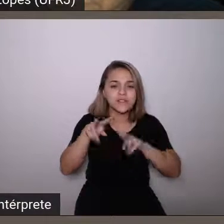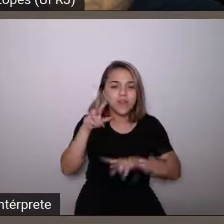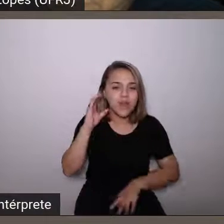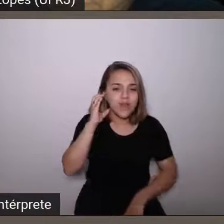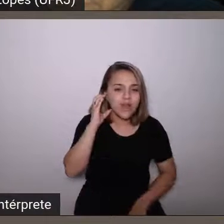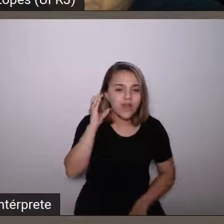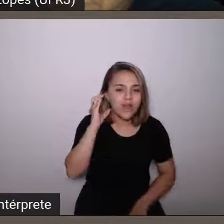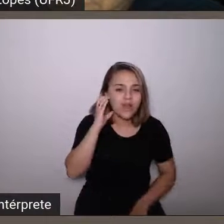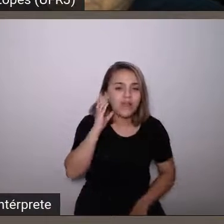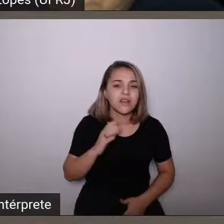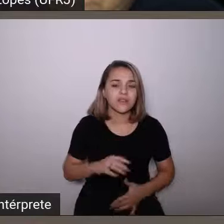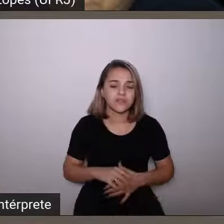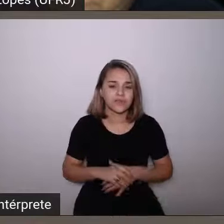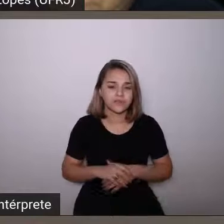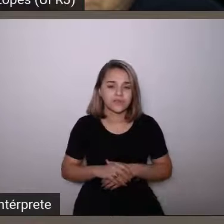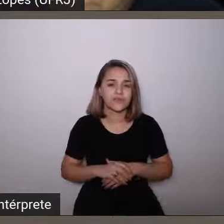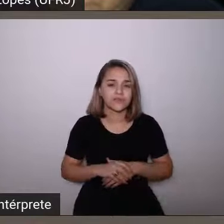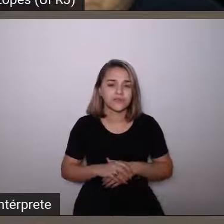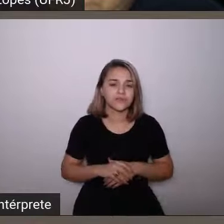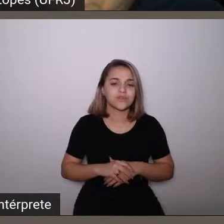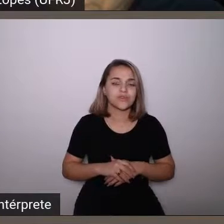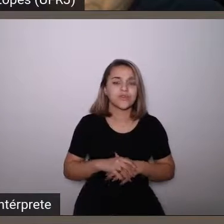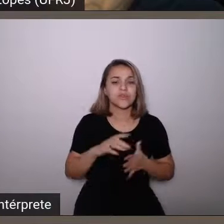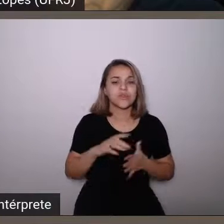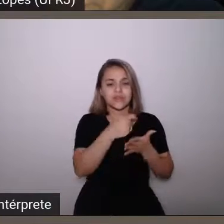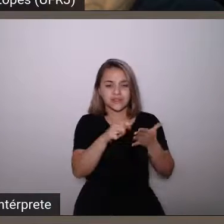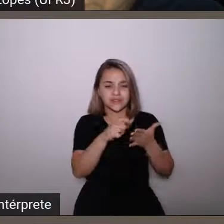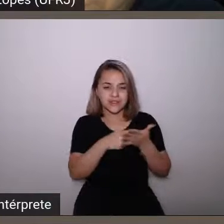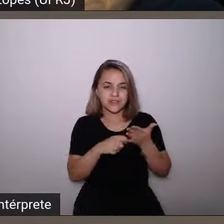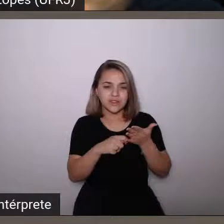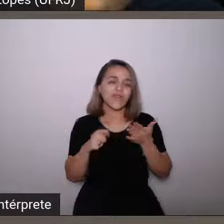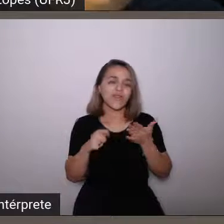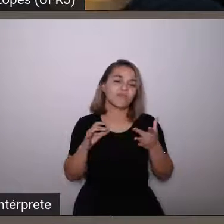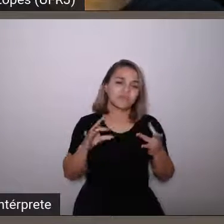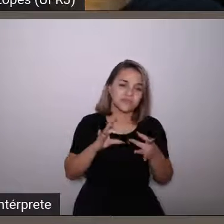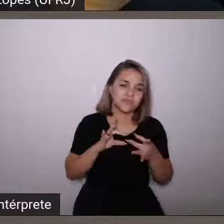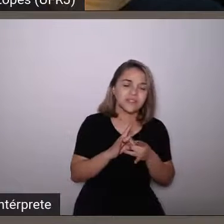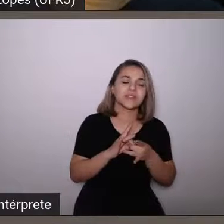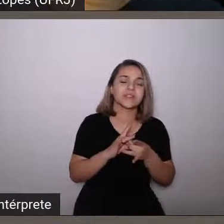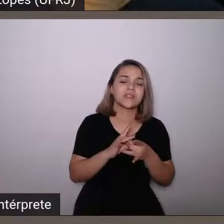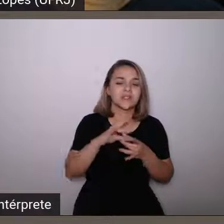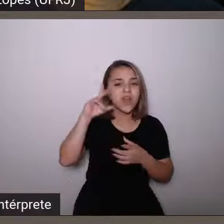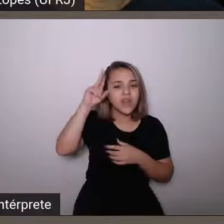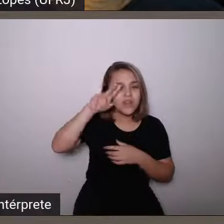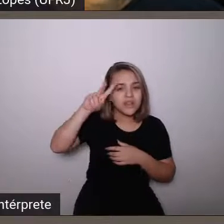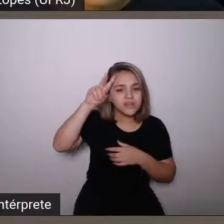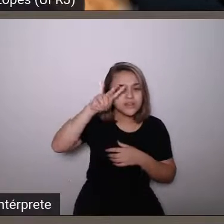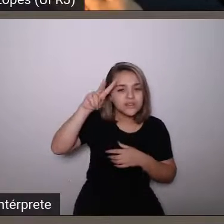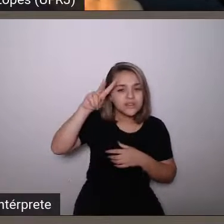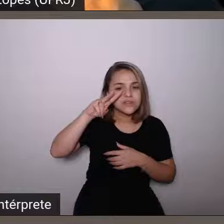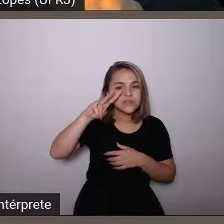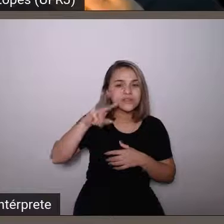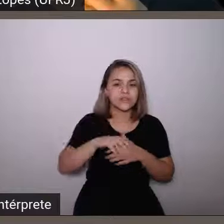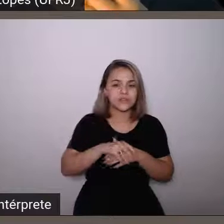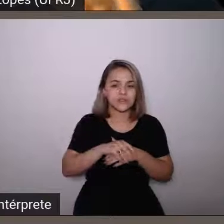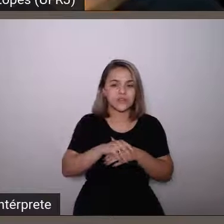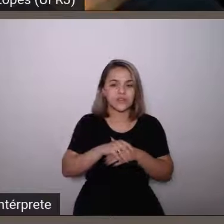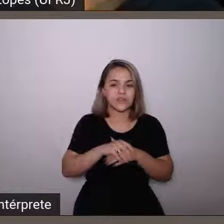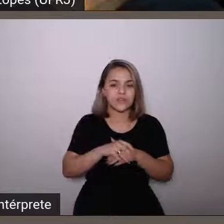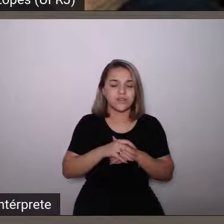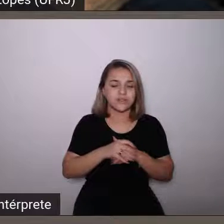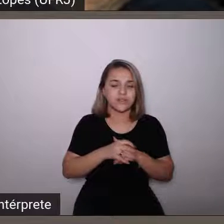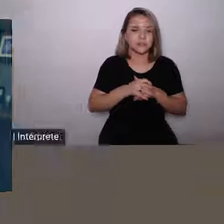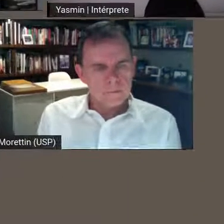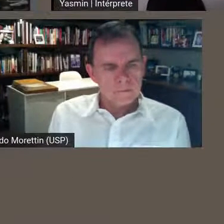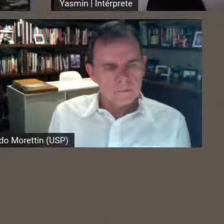escritor, muito ligado à história do cinema, muito ligado ao cinema, mais do que um cineasta. Queria